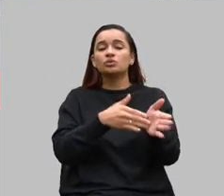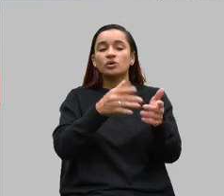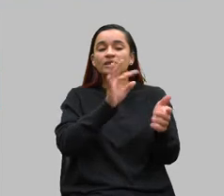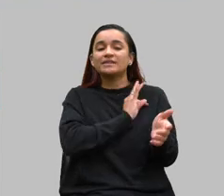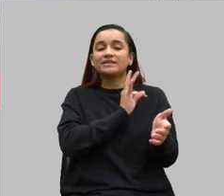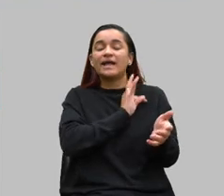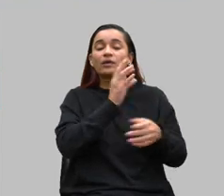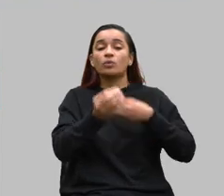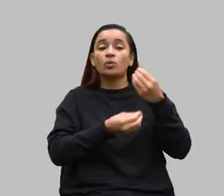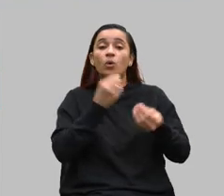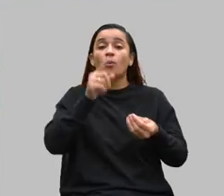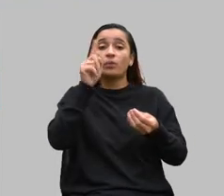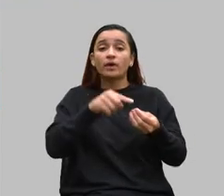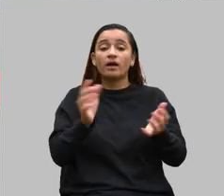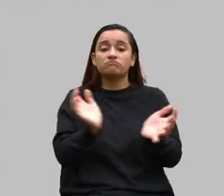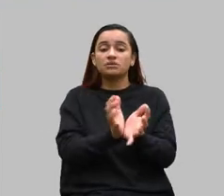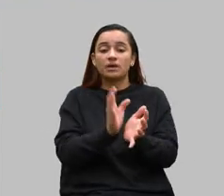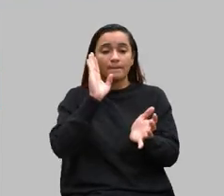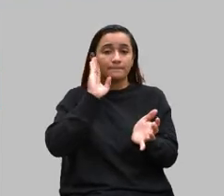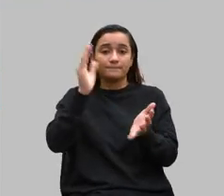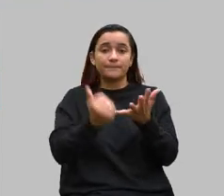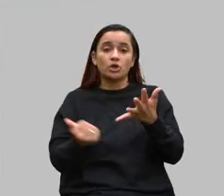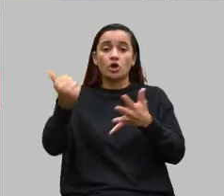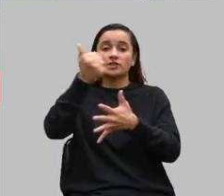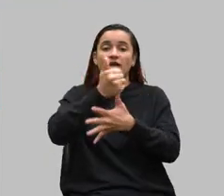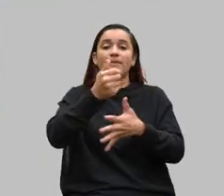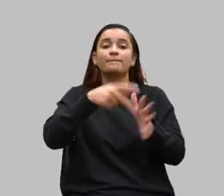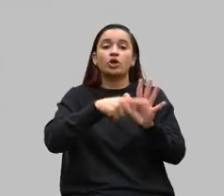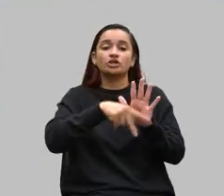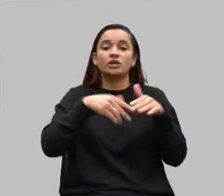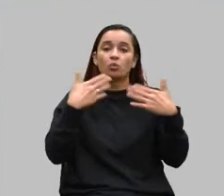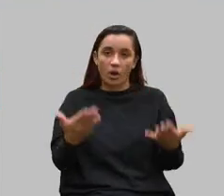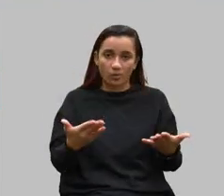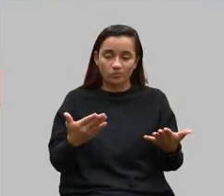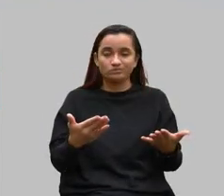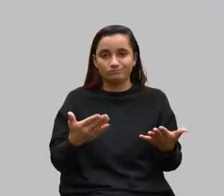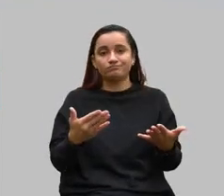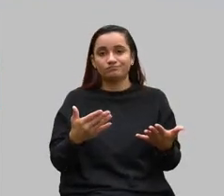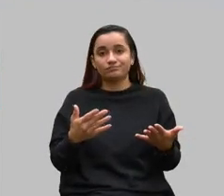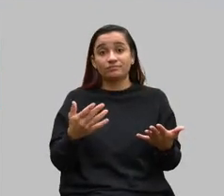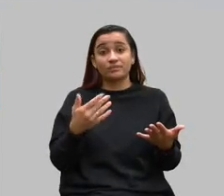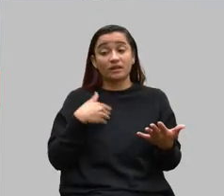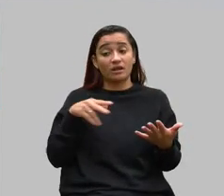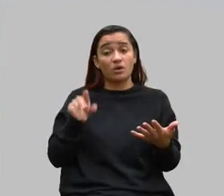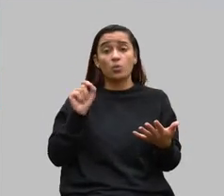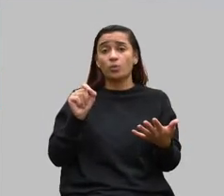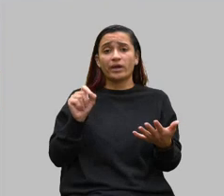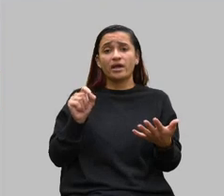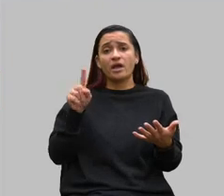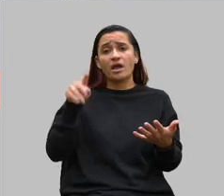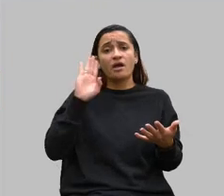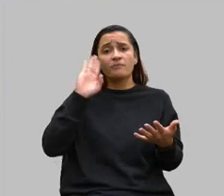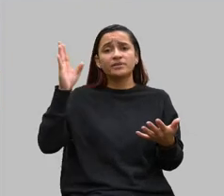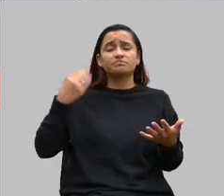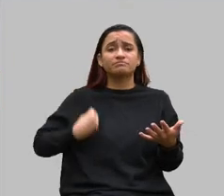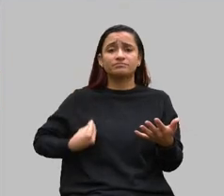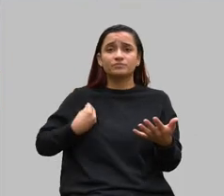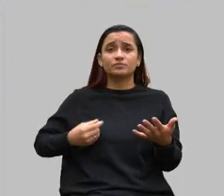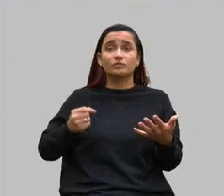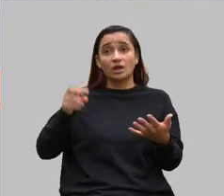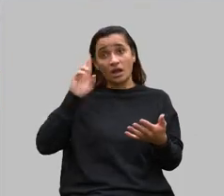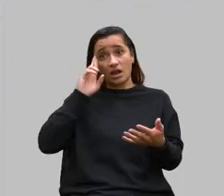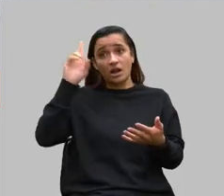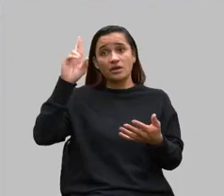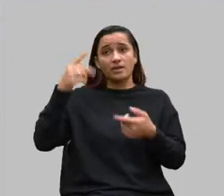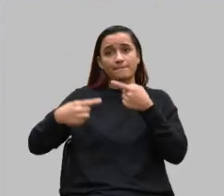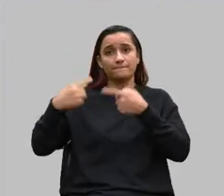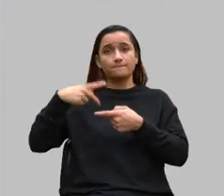a carteira prioritária de projetos né E aí eu vou somar esse Norte técnico né o papel fundamental né das lideranças políticas aqui